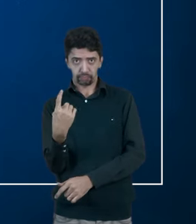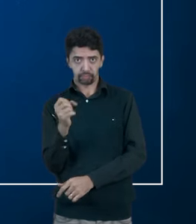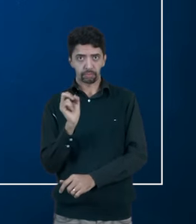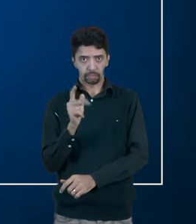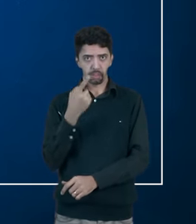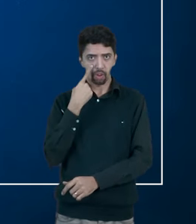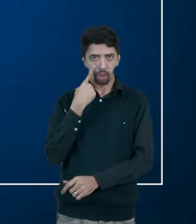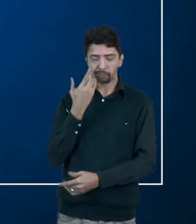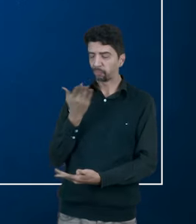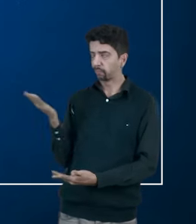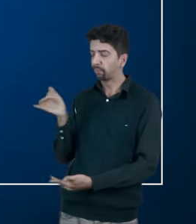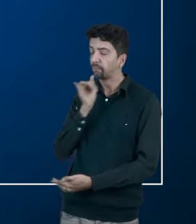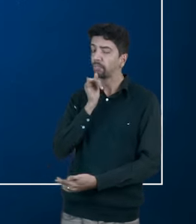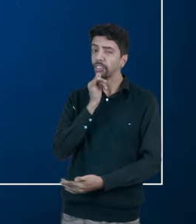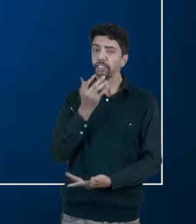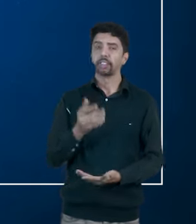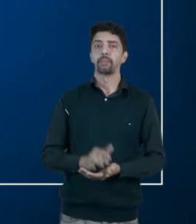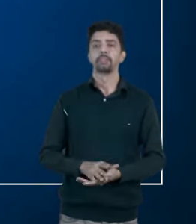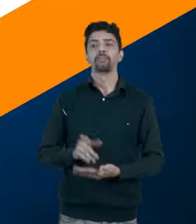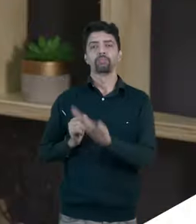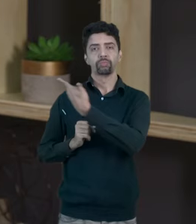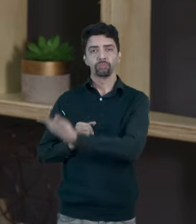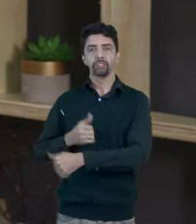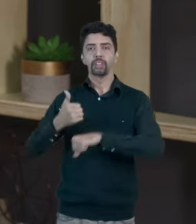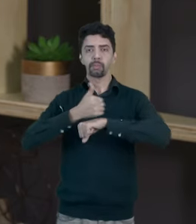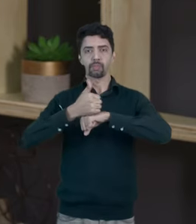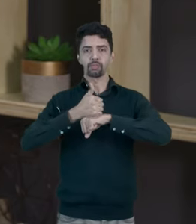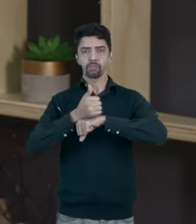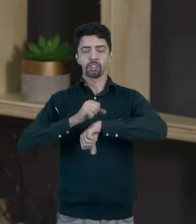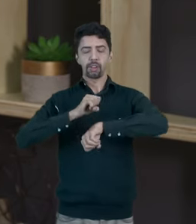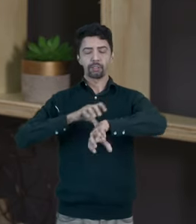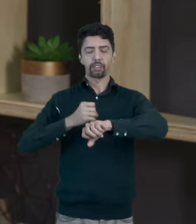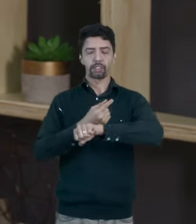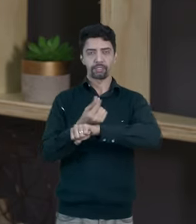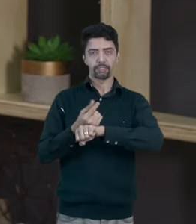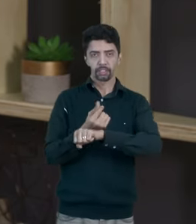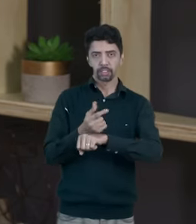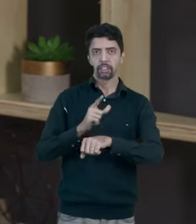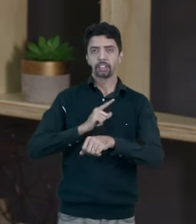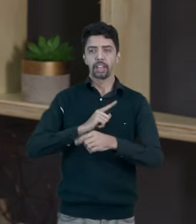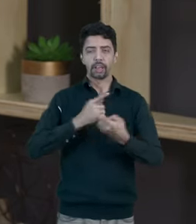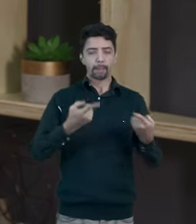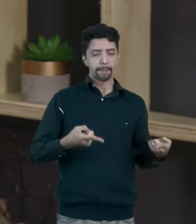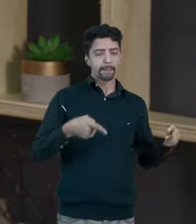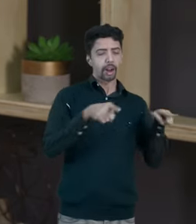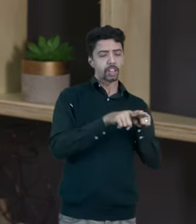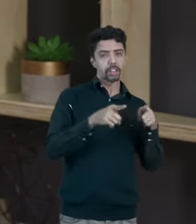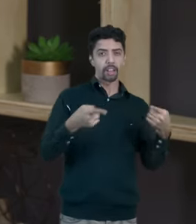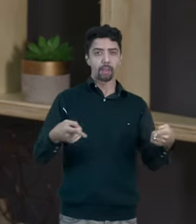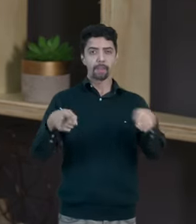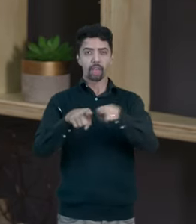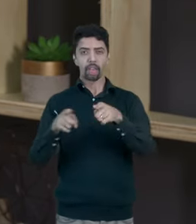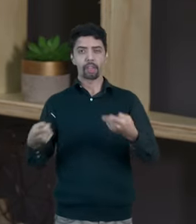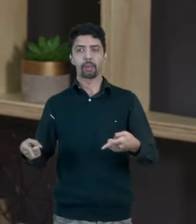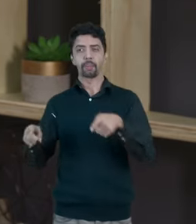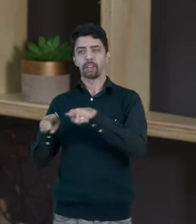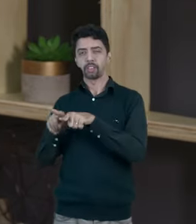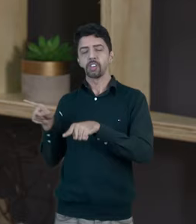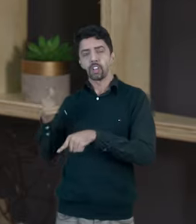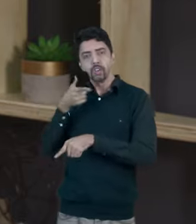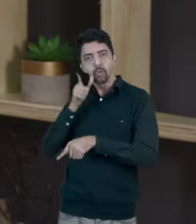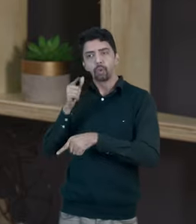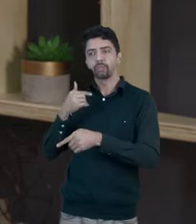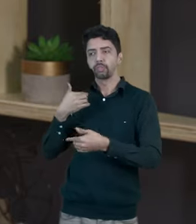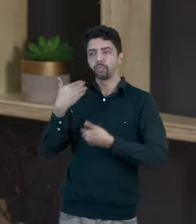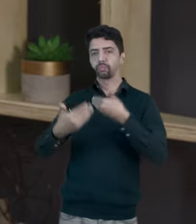fim divido Olha só na qualidade de profissional da educação financeira são muitas as parcerias que a